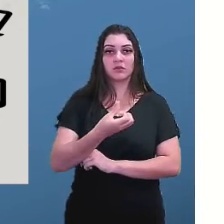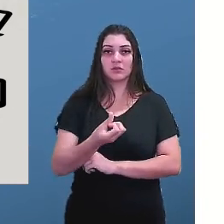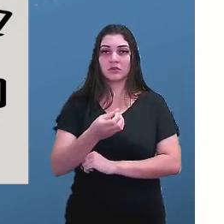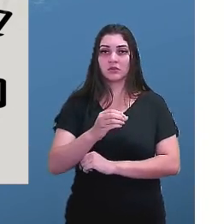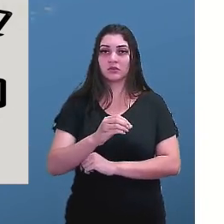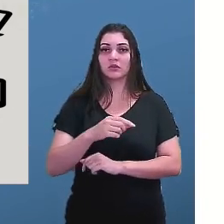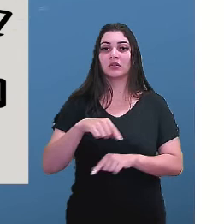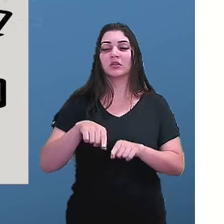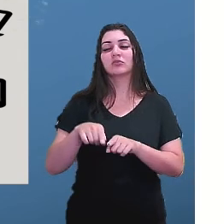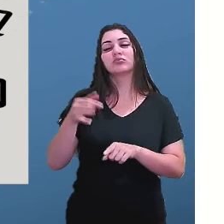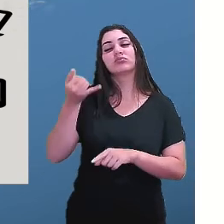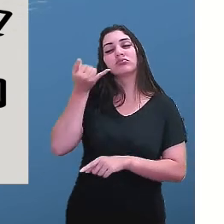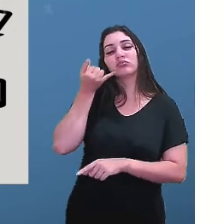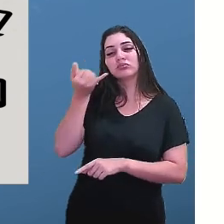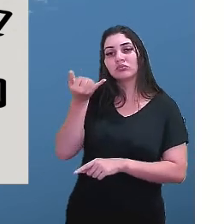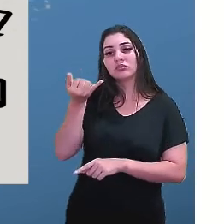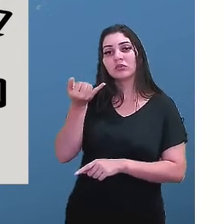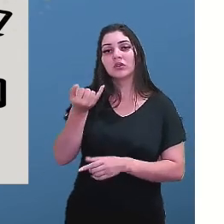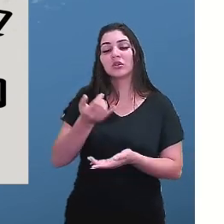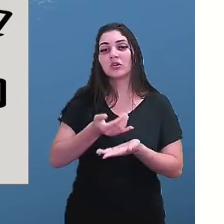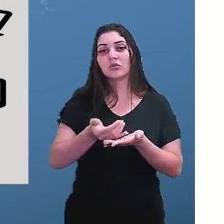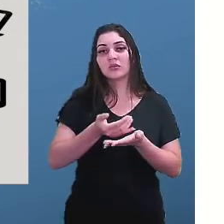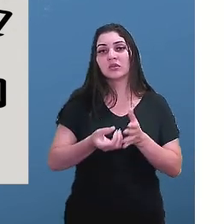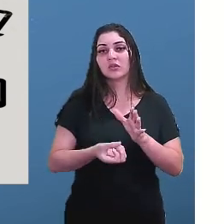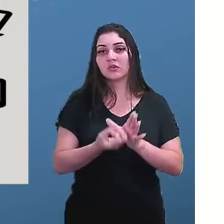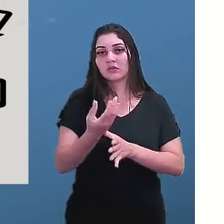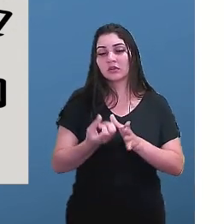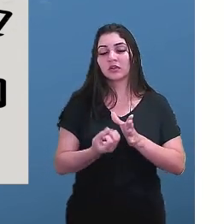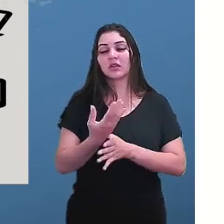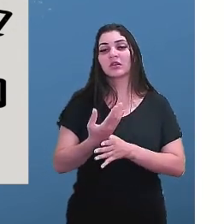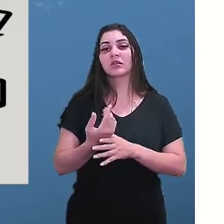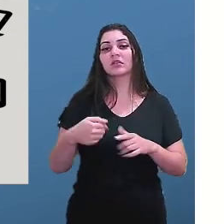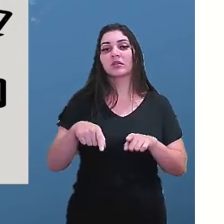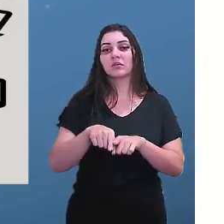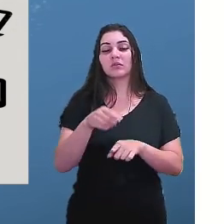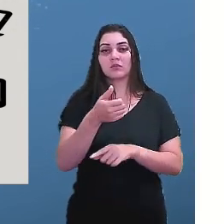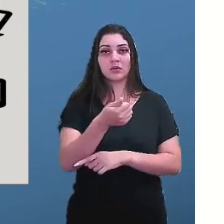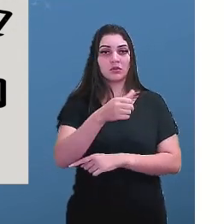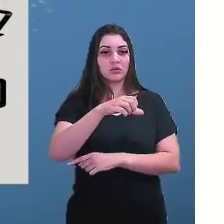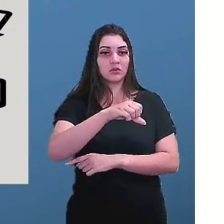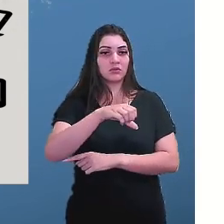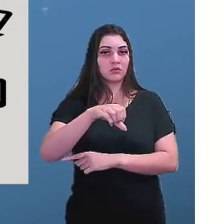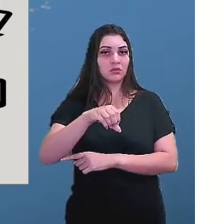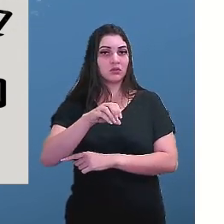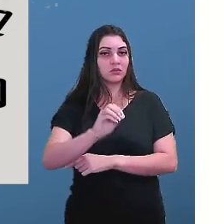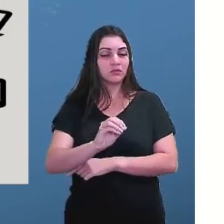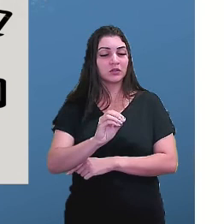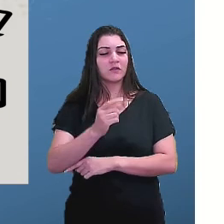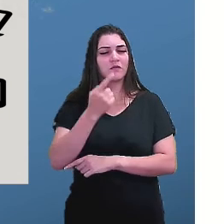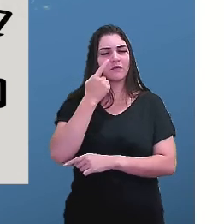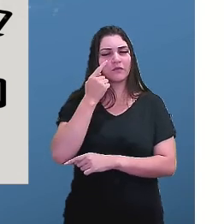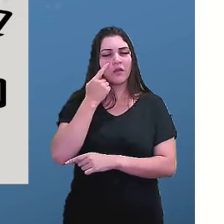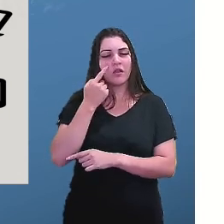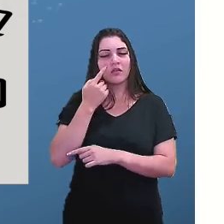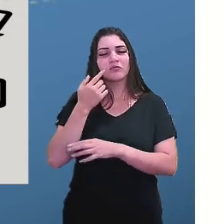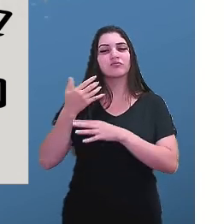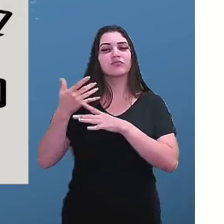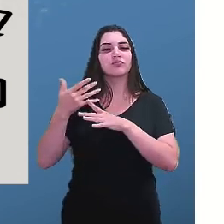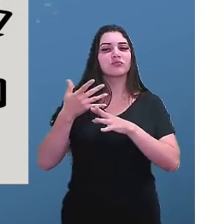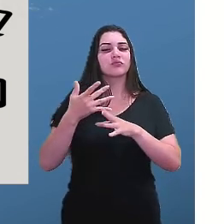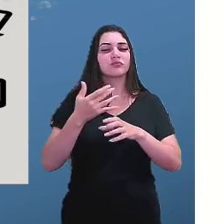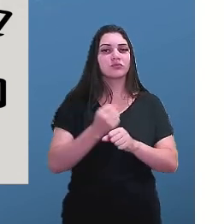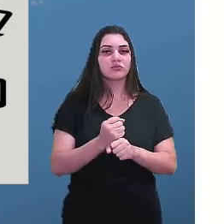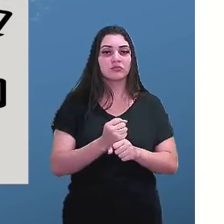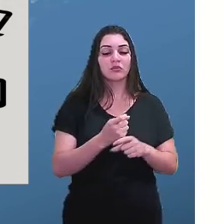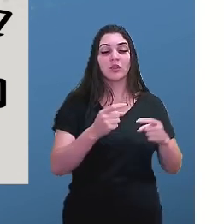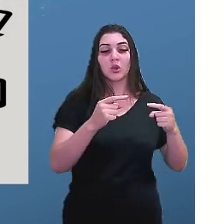os smartphones, que começaram o surgimento, né, dos celulares em 1990. Vejam o tempo para sair de um